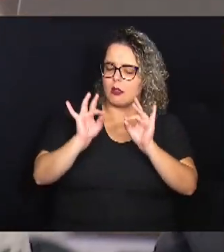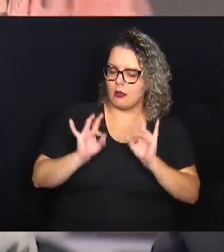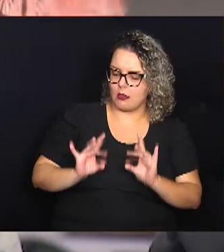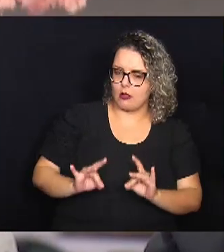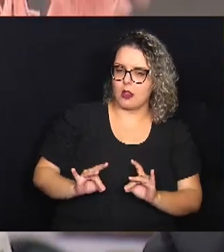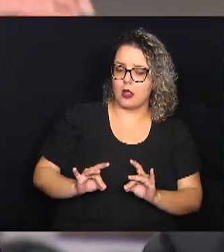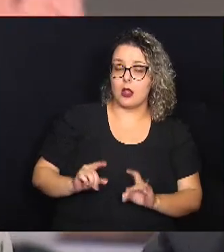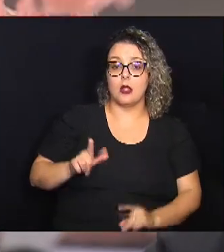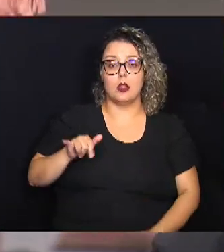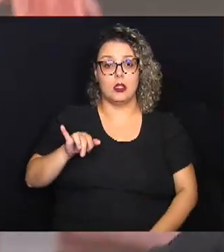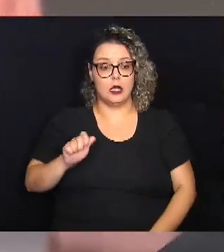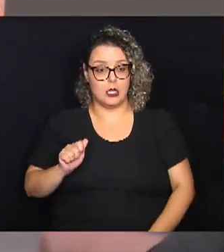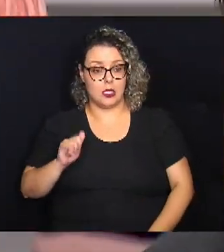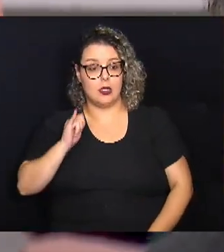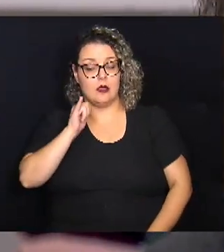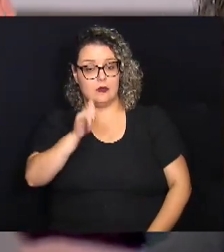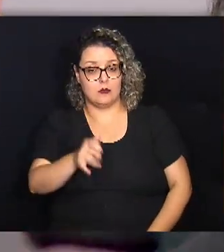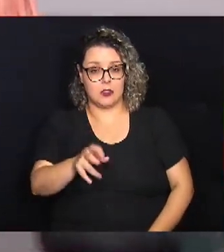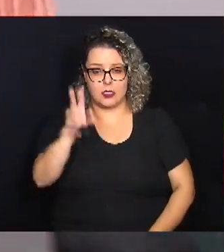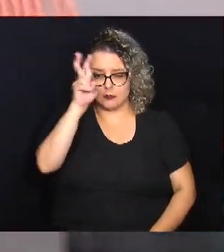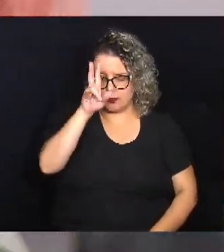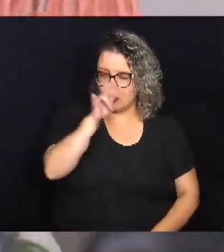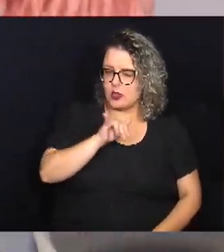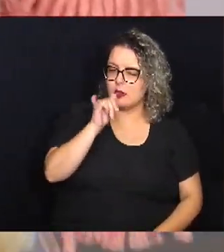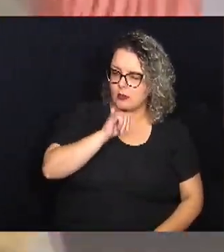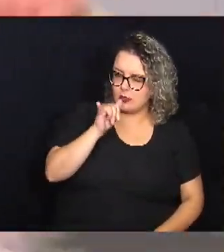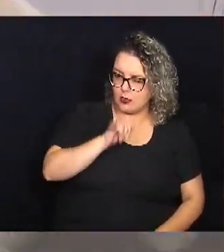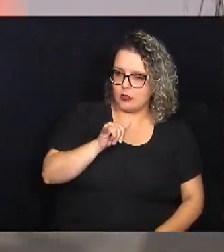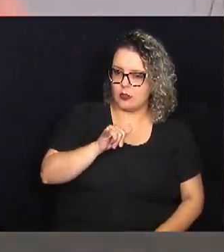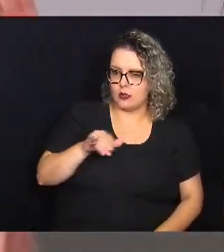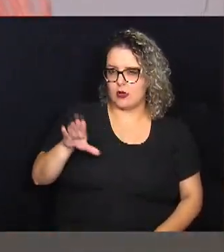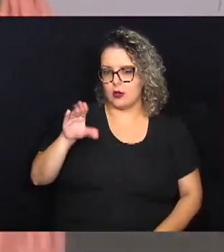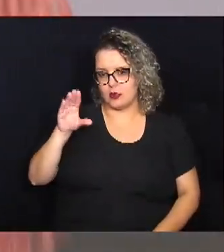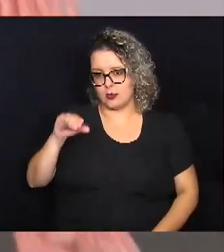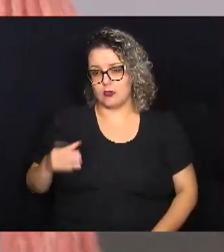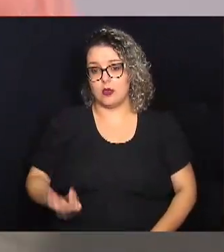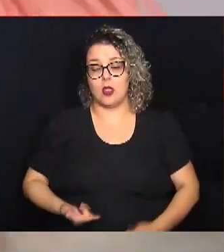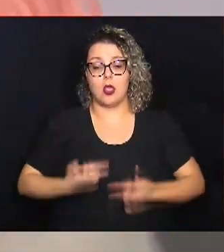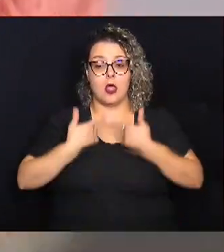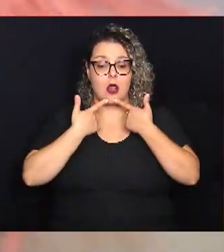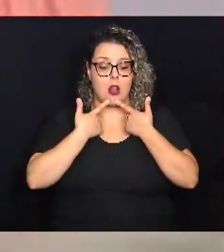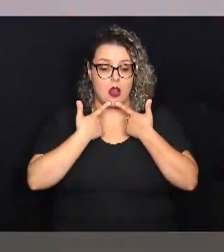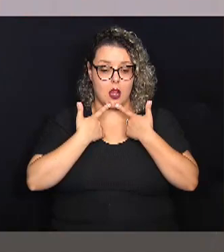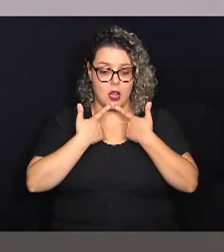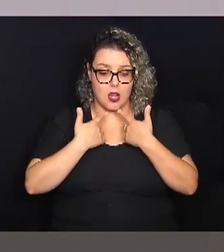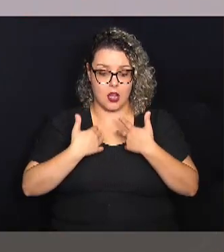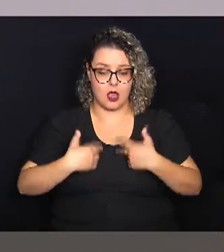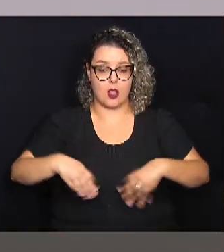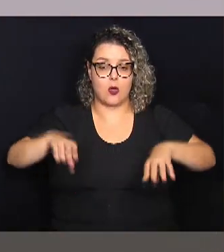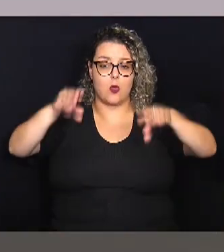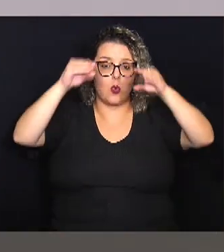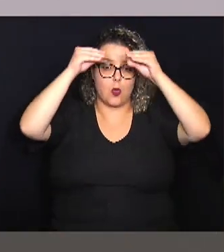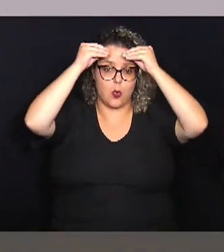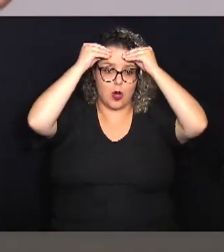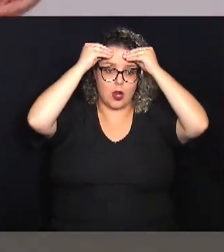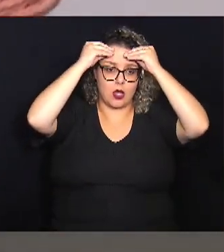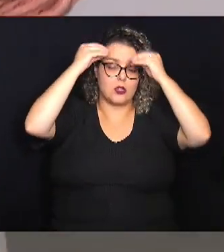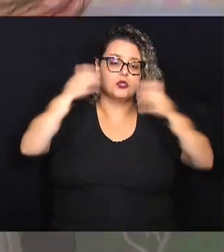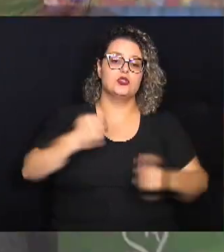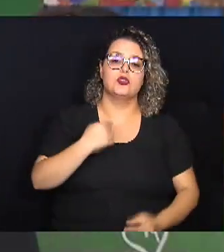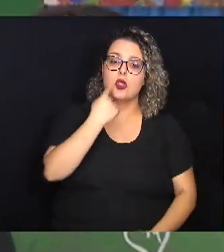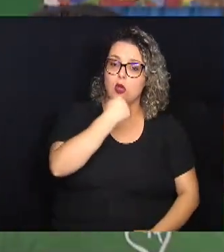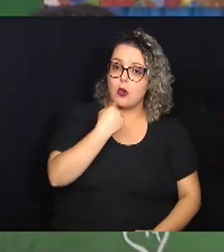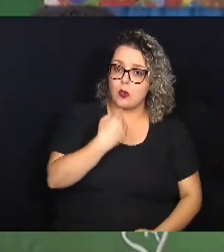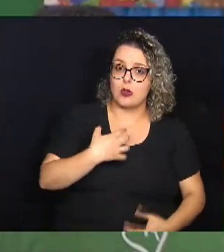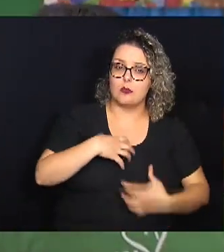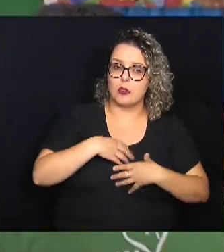Leia ressalta que contar histórias com fantoches amplia a linguagem oral e ajuda a criança a expressar